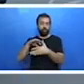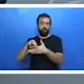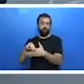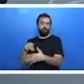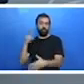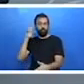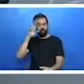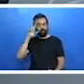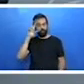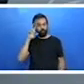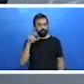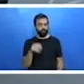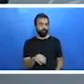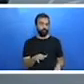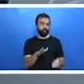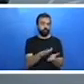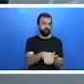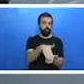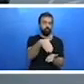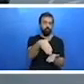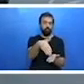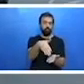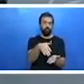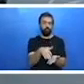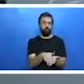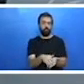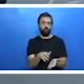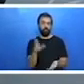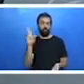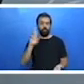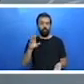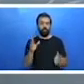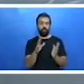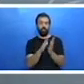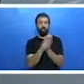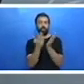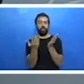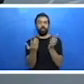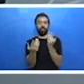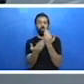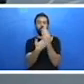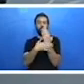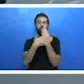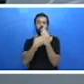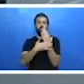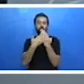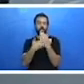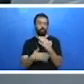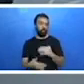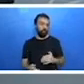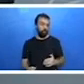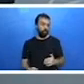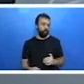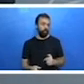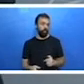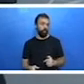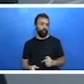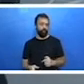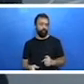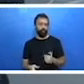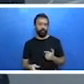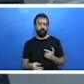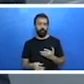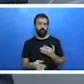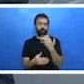que a capa da maioria dos folhetos é ilustrado por xilogravura. Veja mais um exemplo. Na capa desse folheto, a